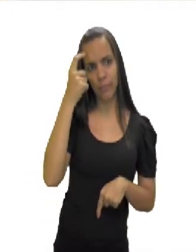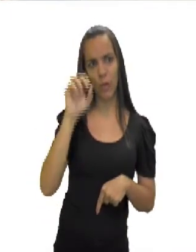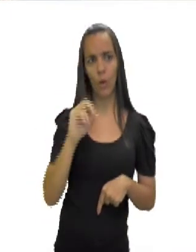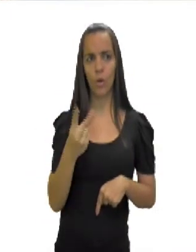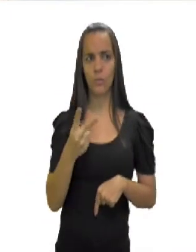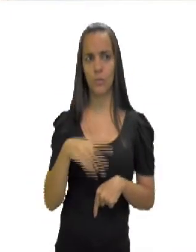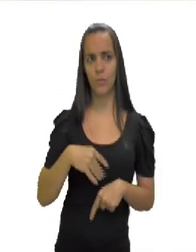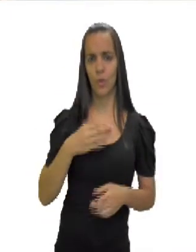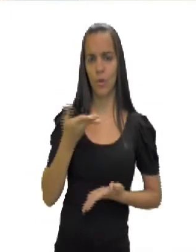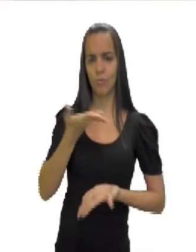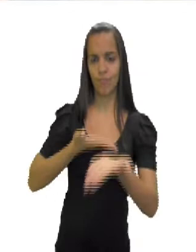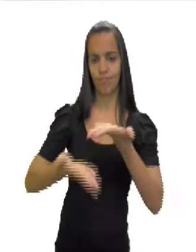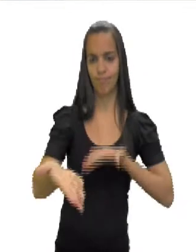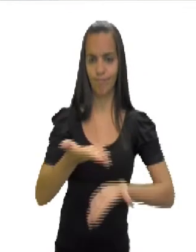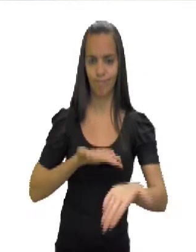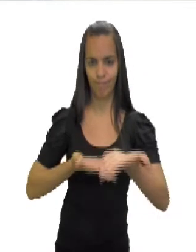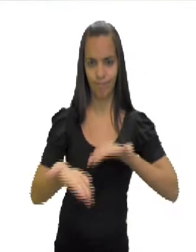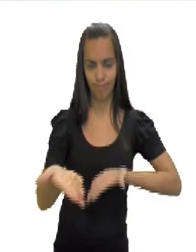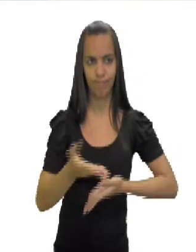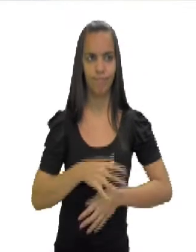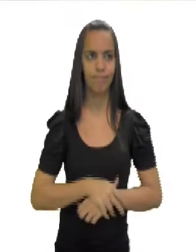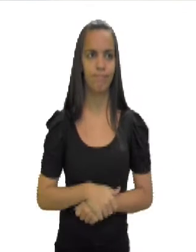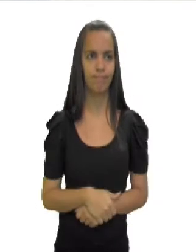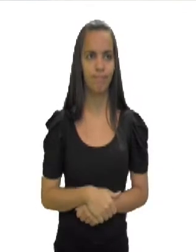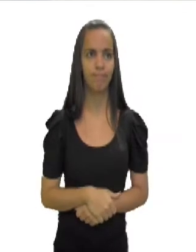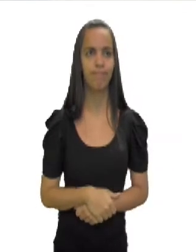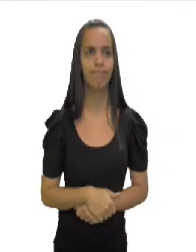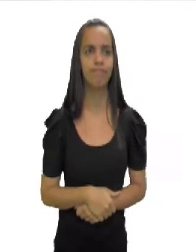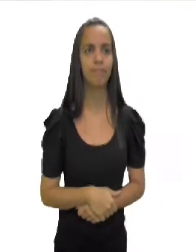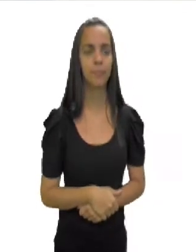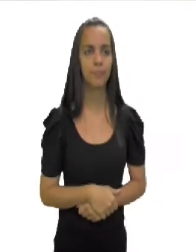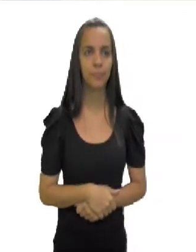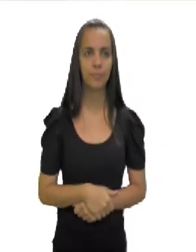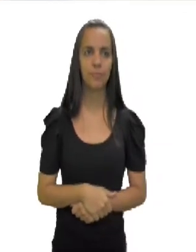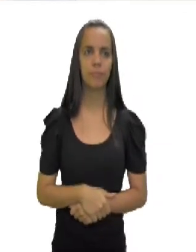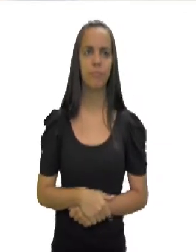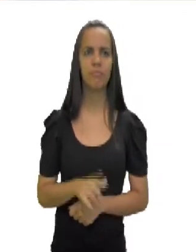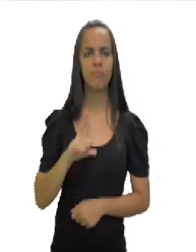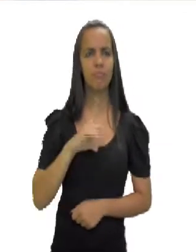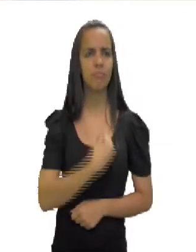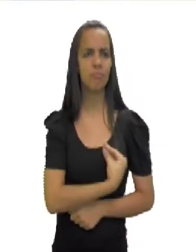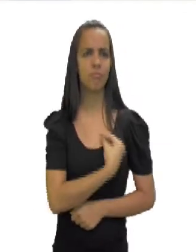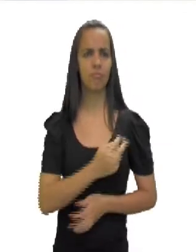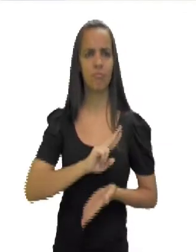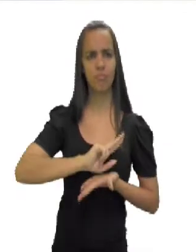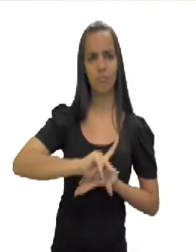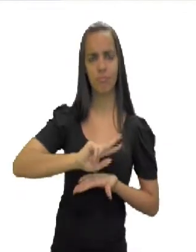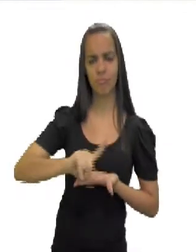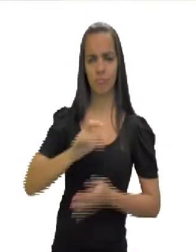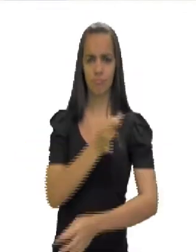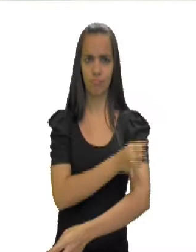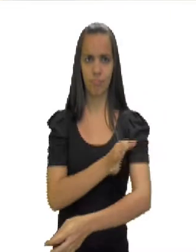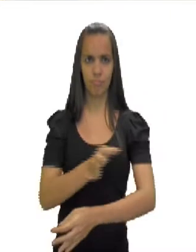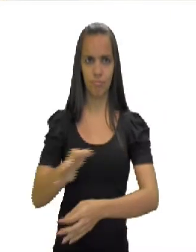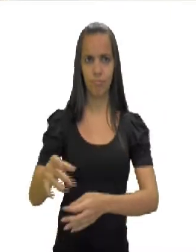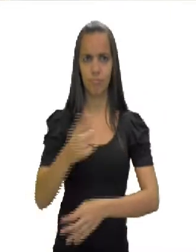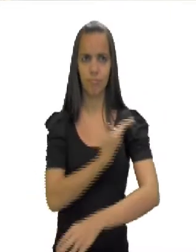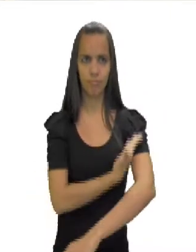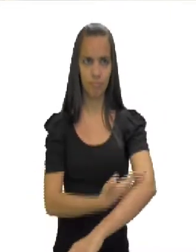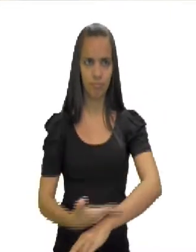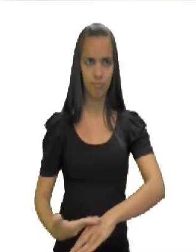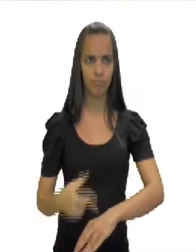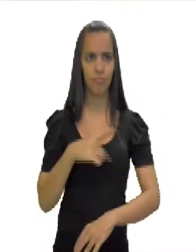ou transitório no organismo. Existem diferentes tipos de glóbulos brancos